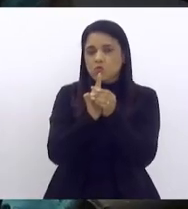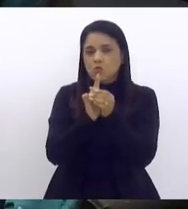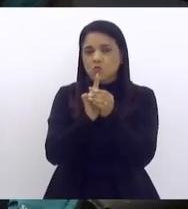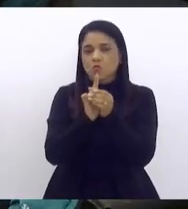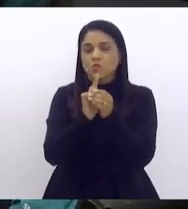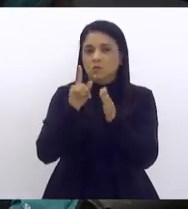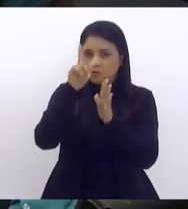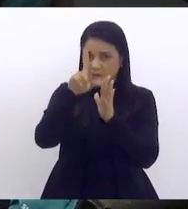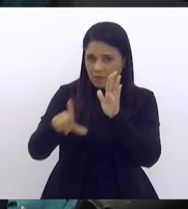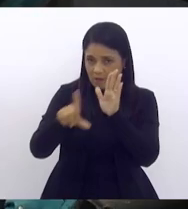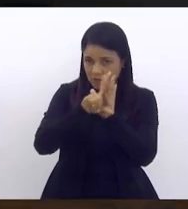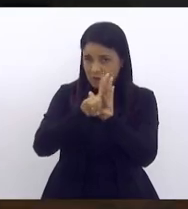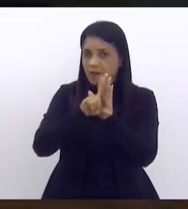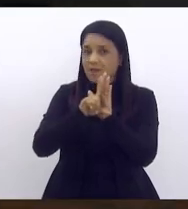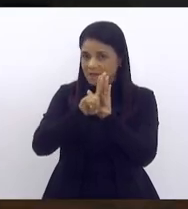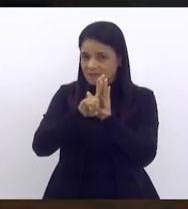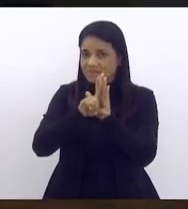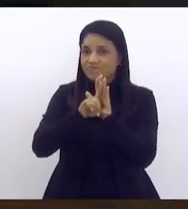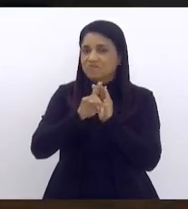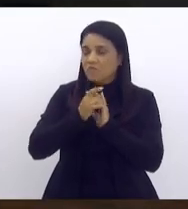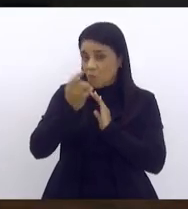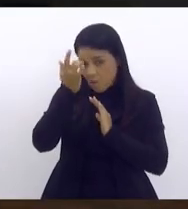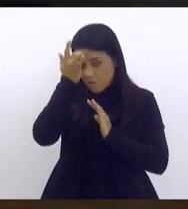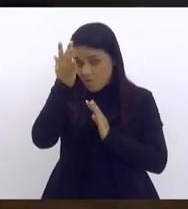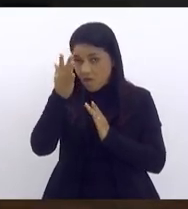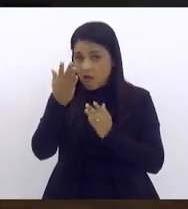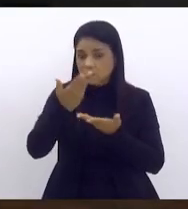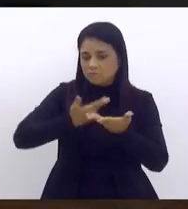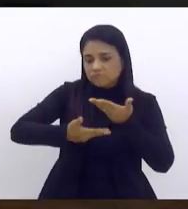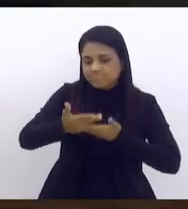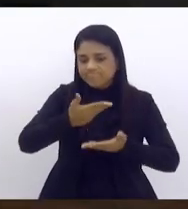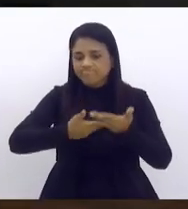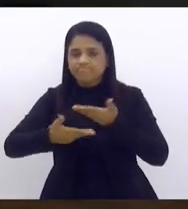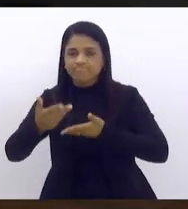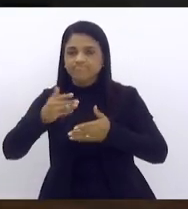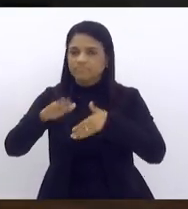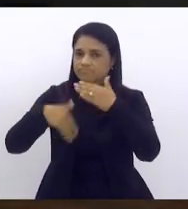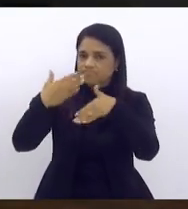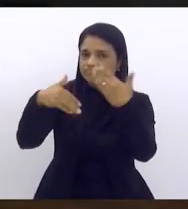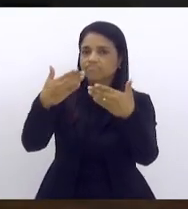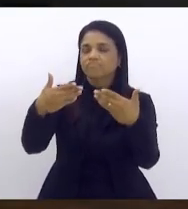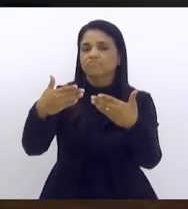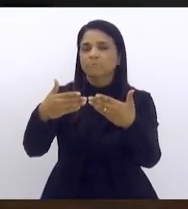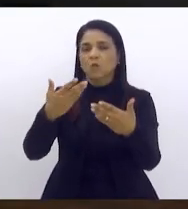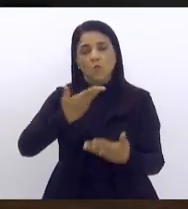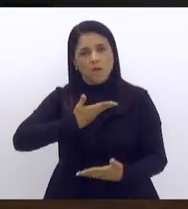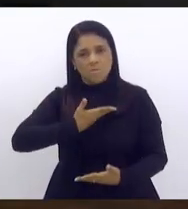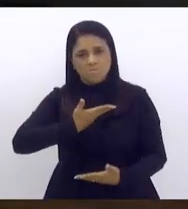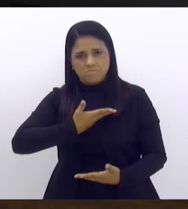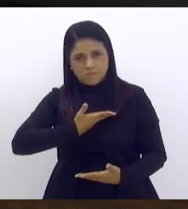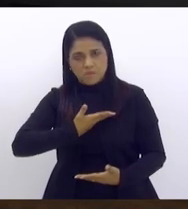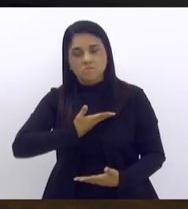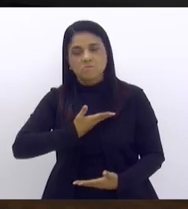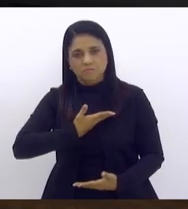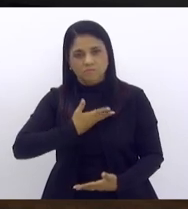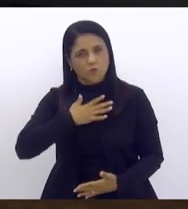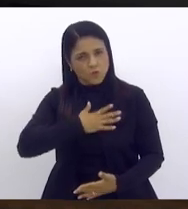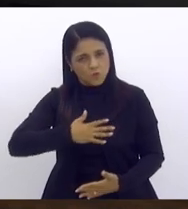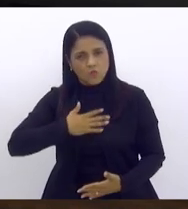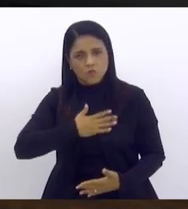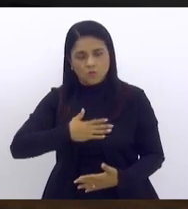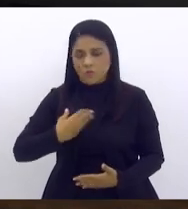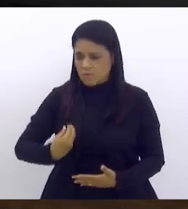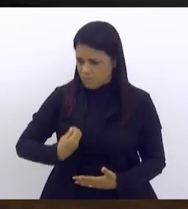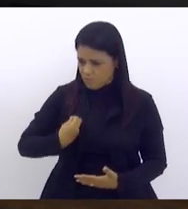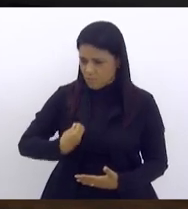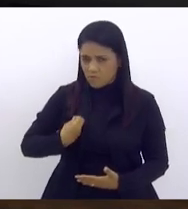dessa lei, ou seja, facilitou que as coisas pudessem avançar. É um amigo querido que conviveu